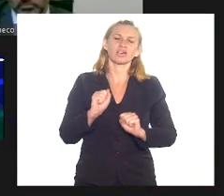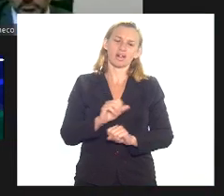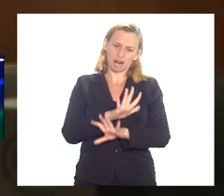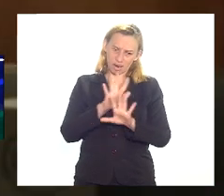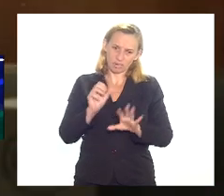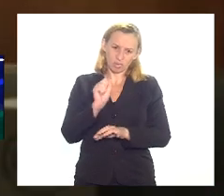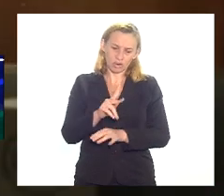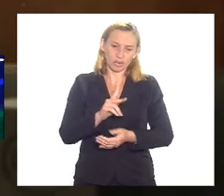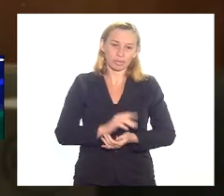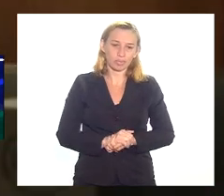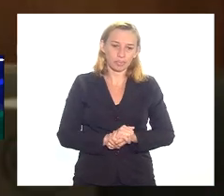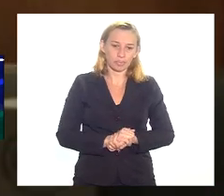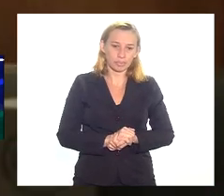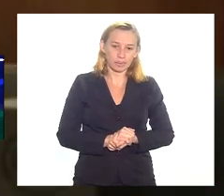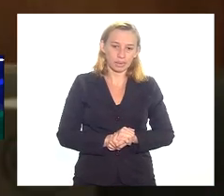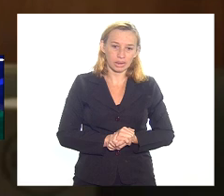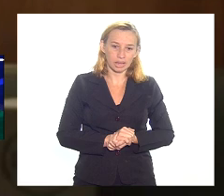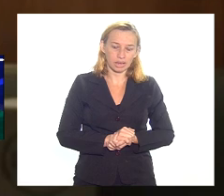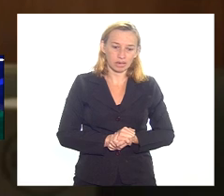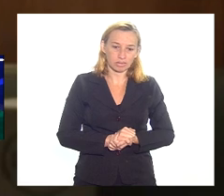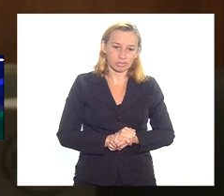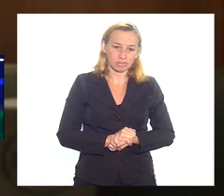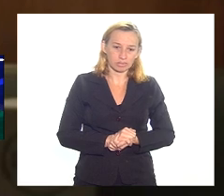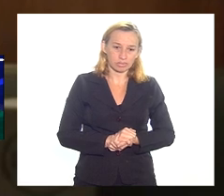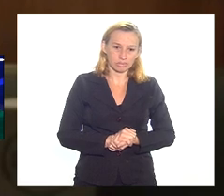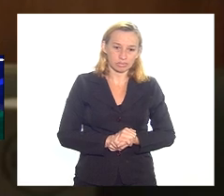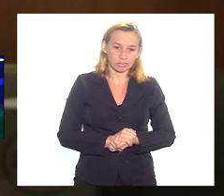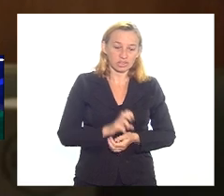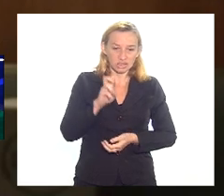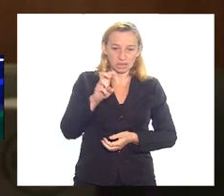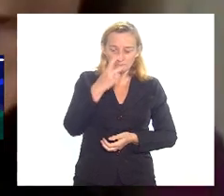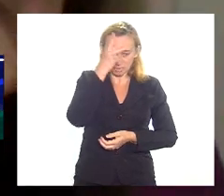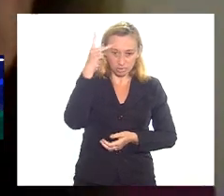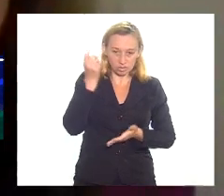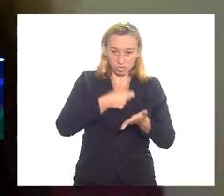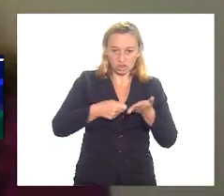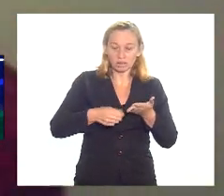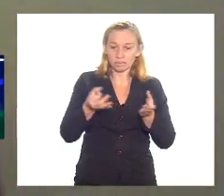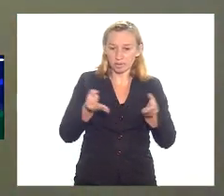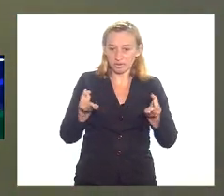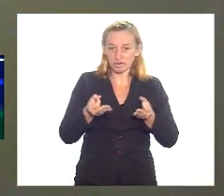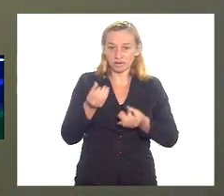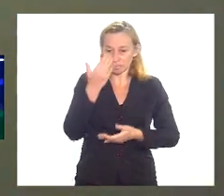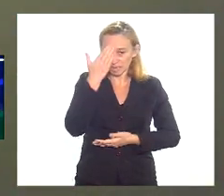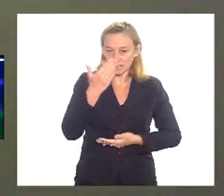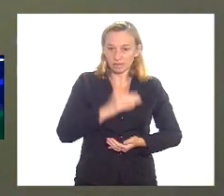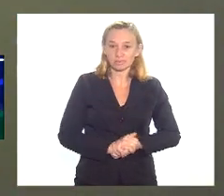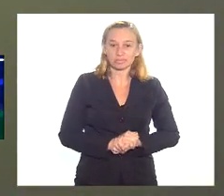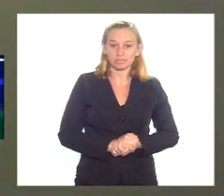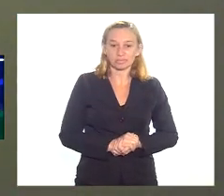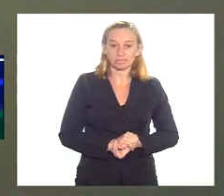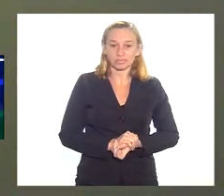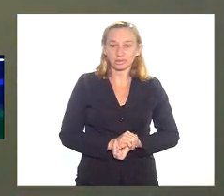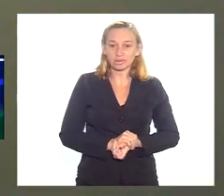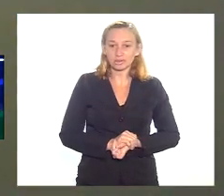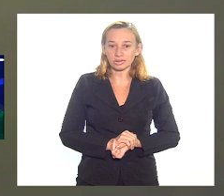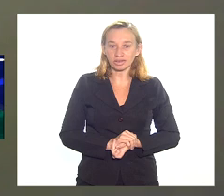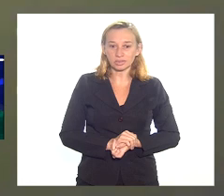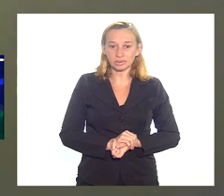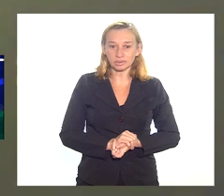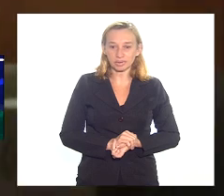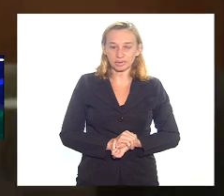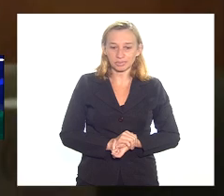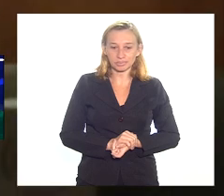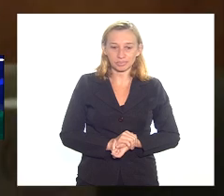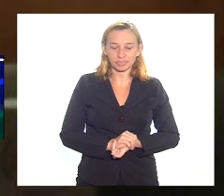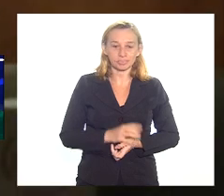Claro, porque tem 5 inscritos. Perfeito, obrigado. Vossa Excelência passa para um outro.